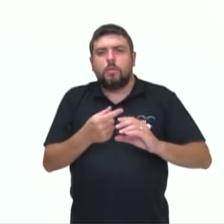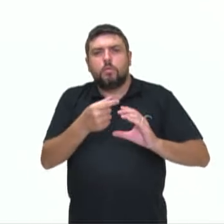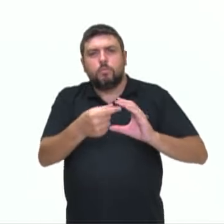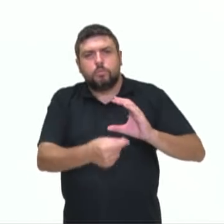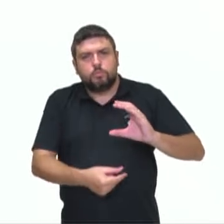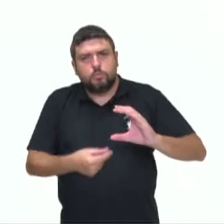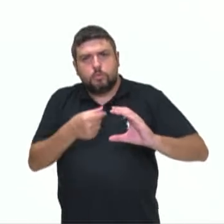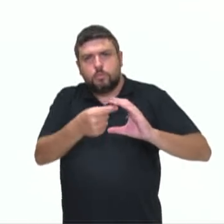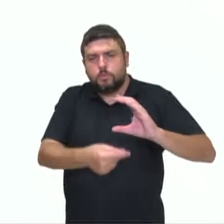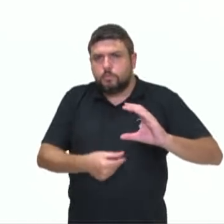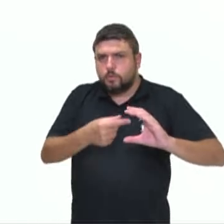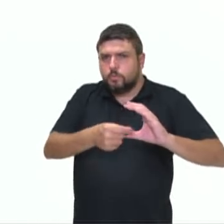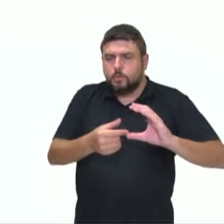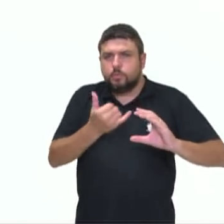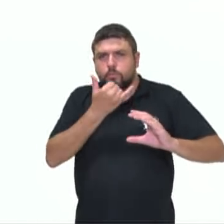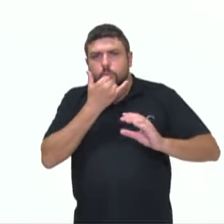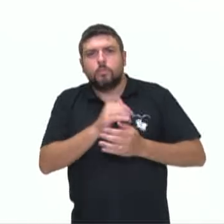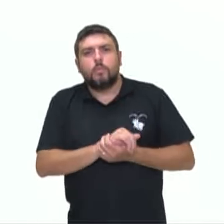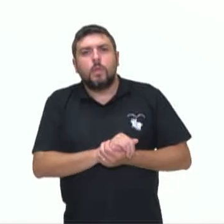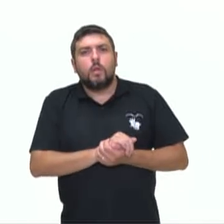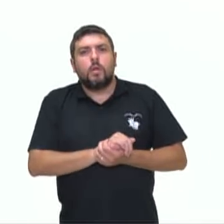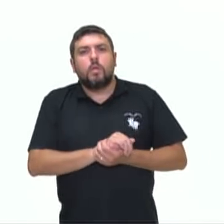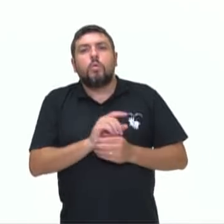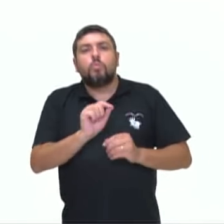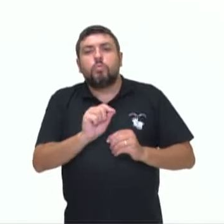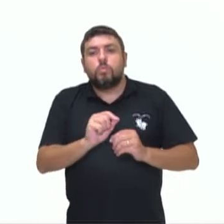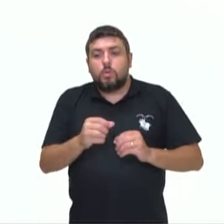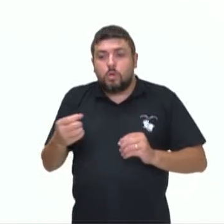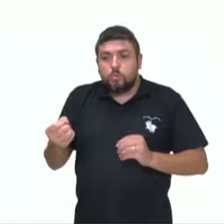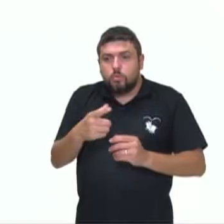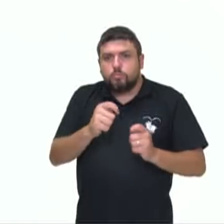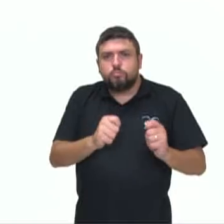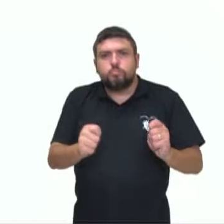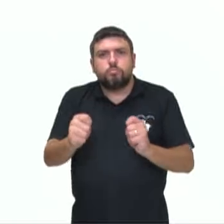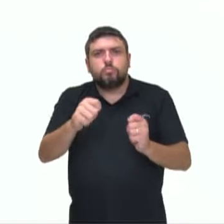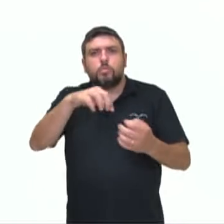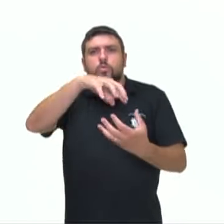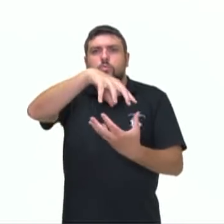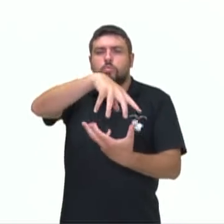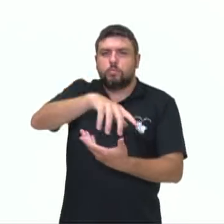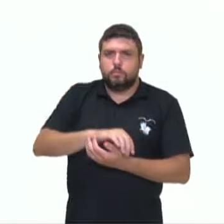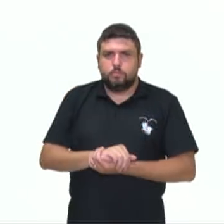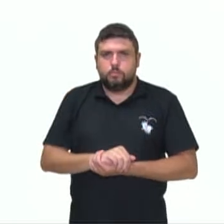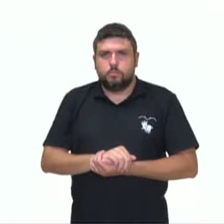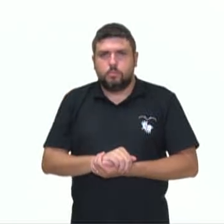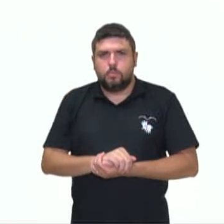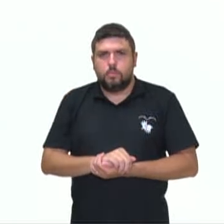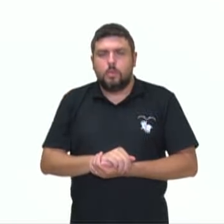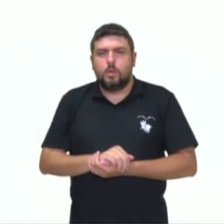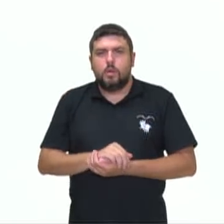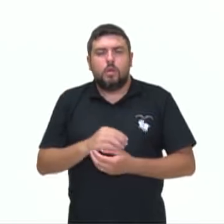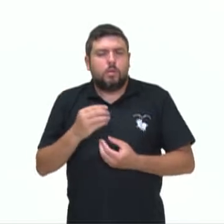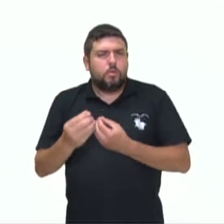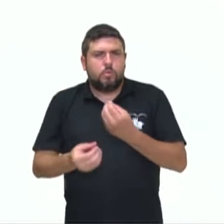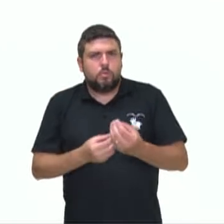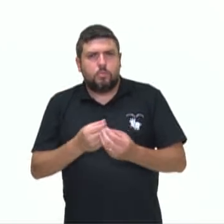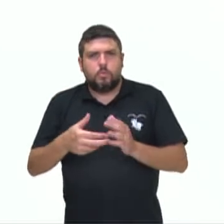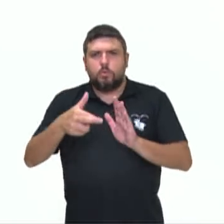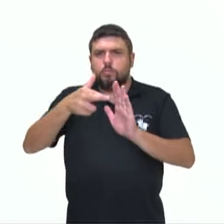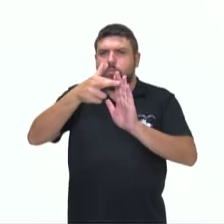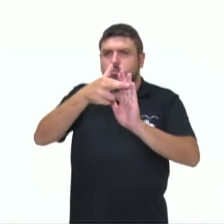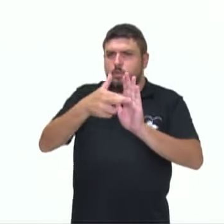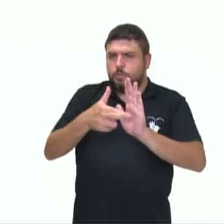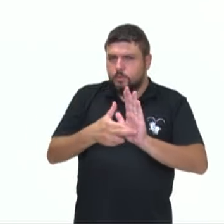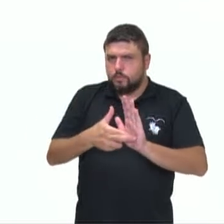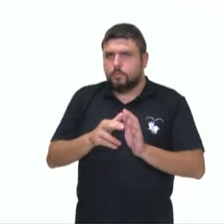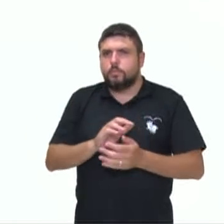da economia mundial. Para a efetivação dessa nova ordem econômica, foram criadas as seguintes instituições, tá